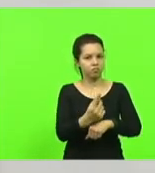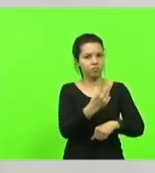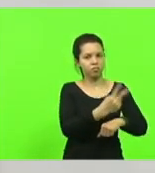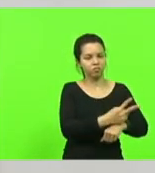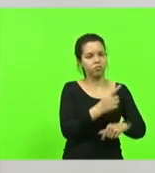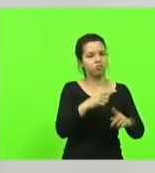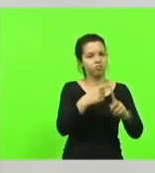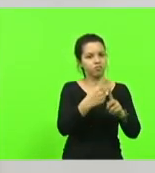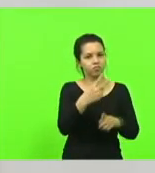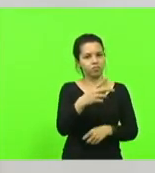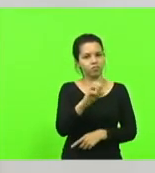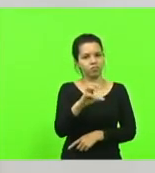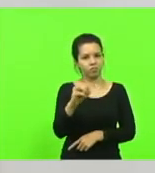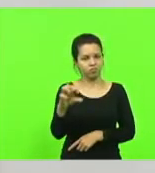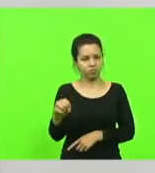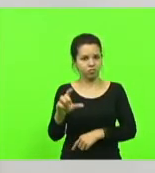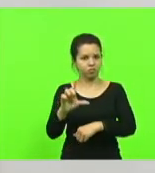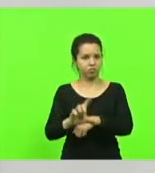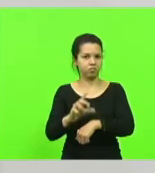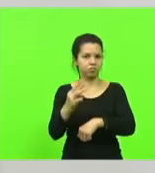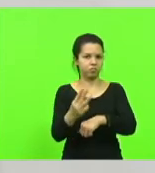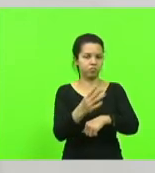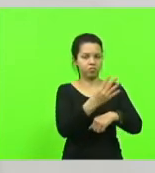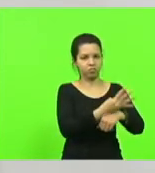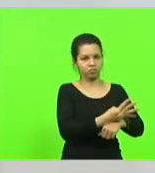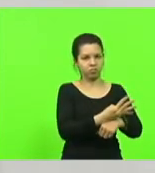lote 3 e 4.